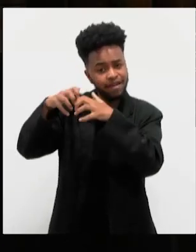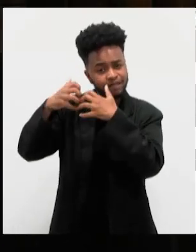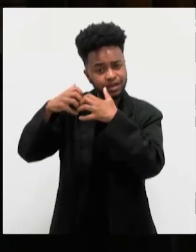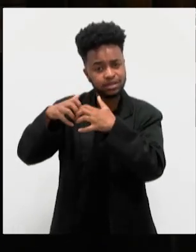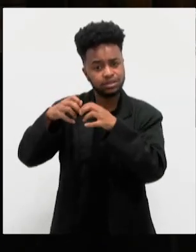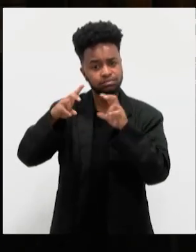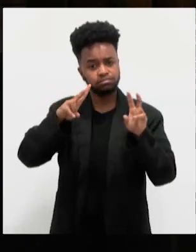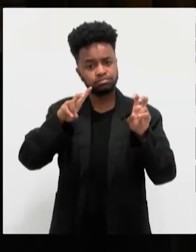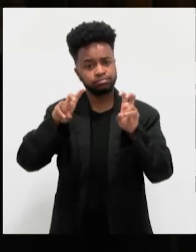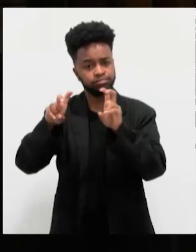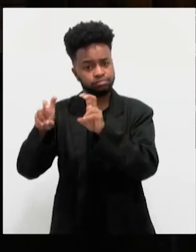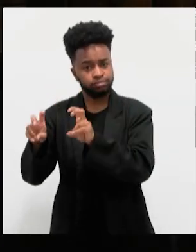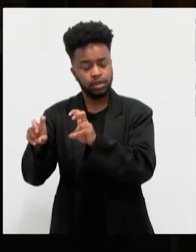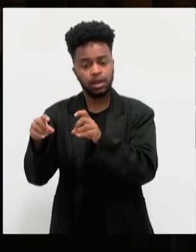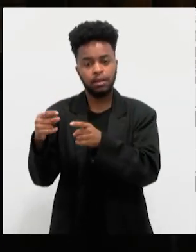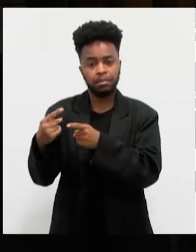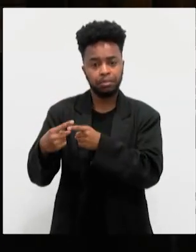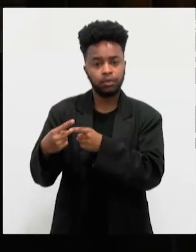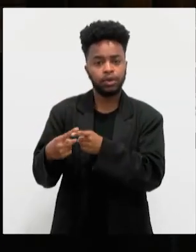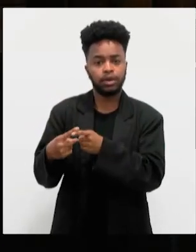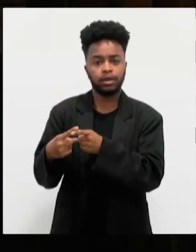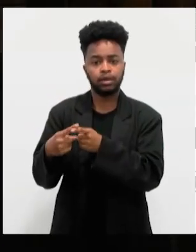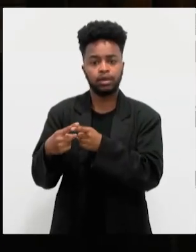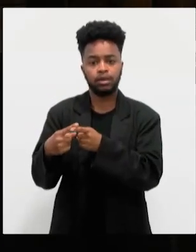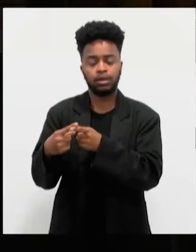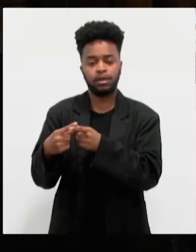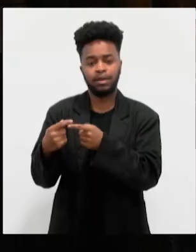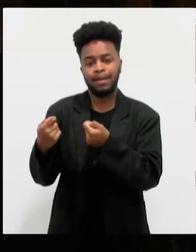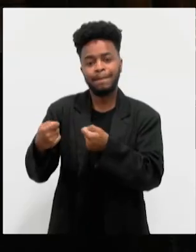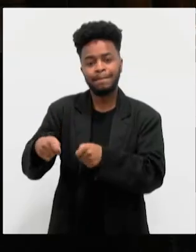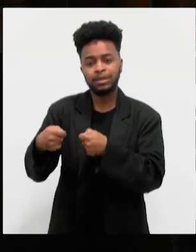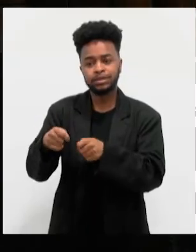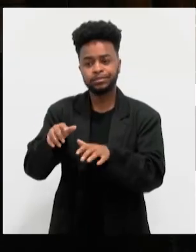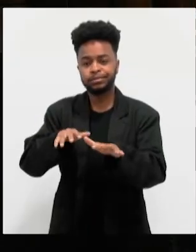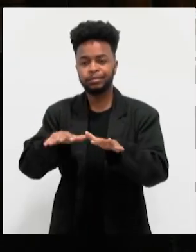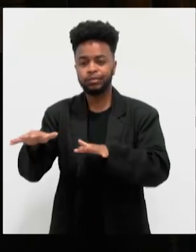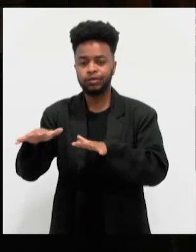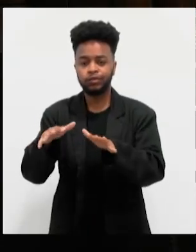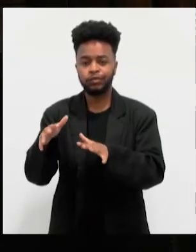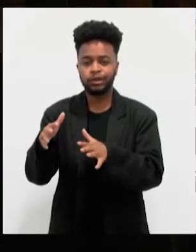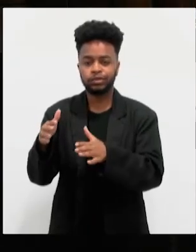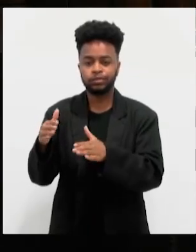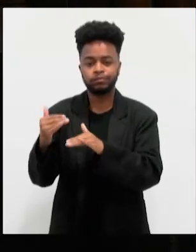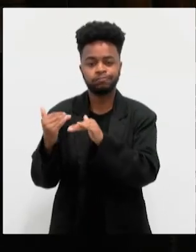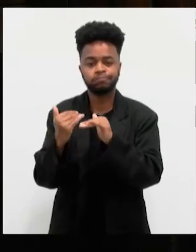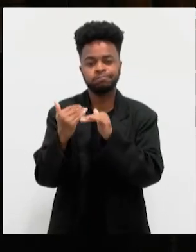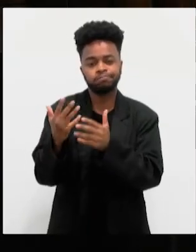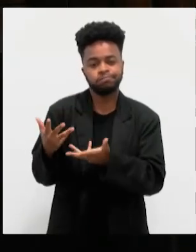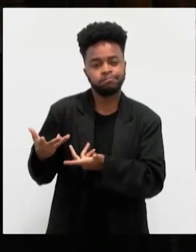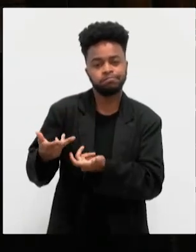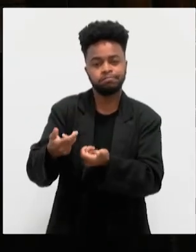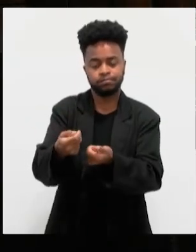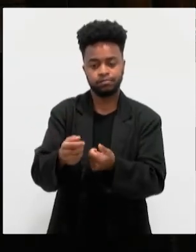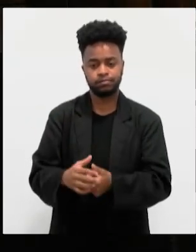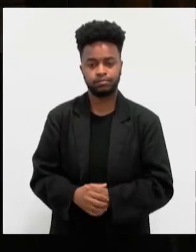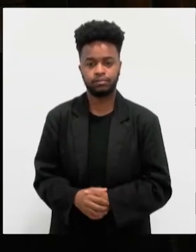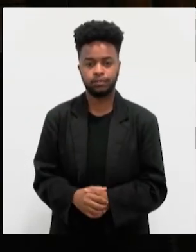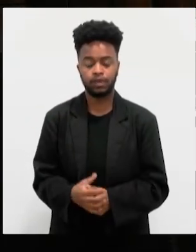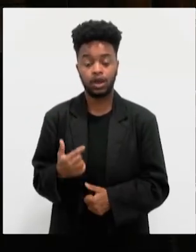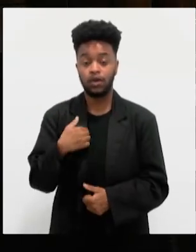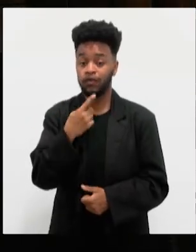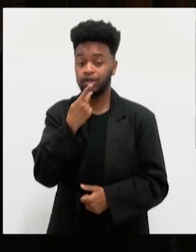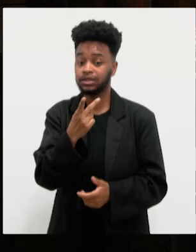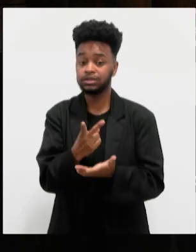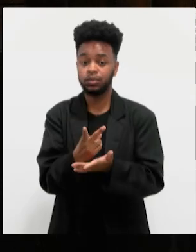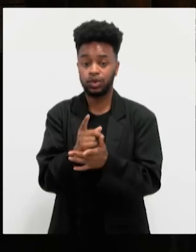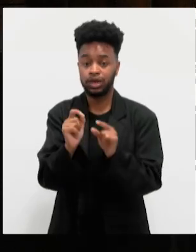tudo, para que a gente possa ter um movimento mais harmônico. Eu costumo dizer, quando começa